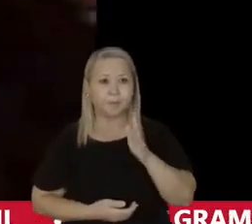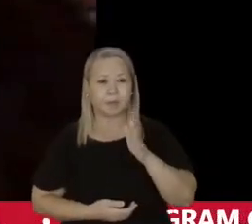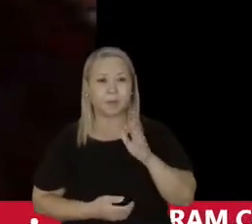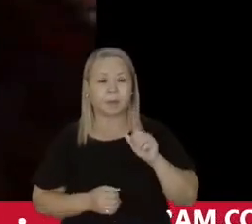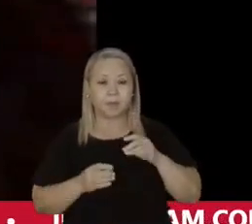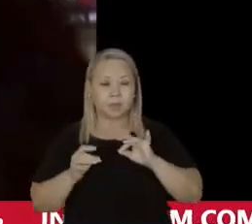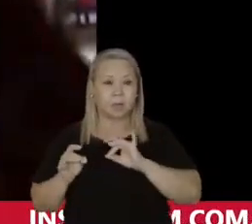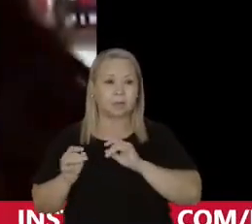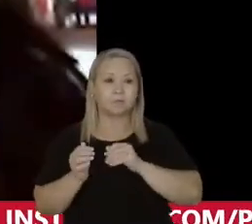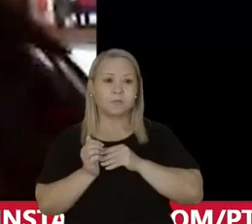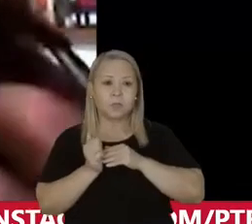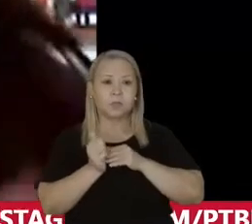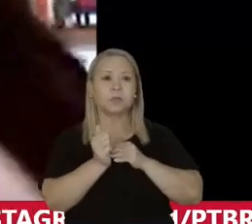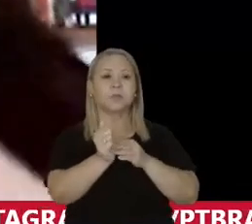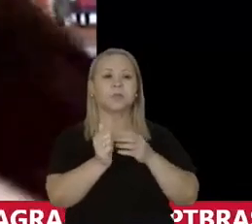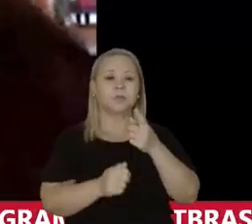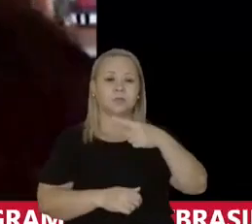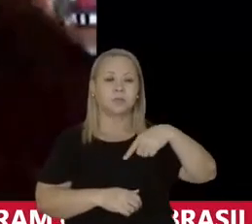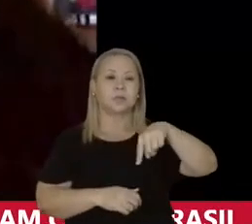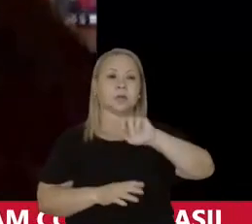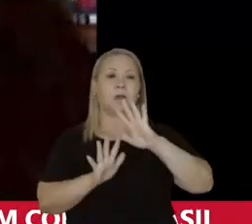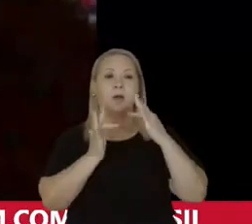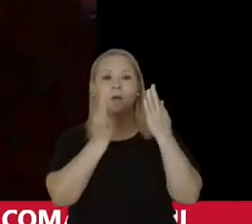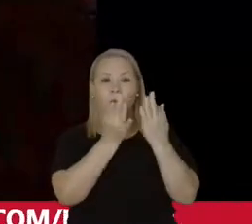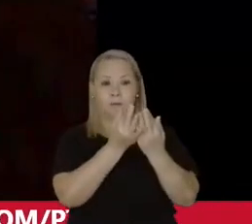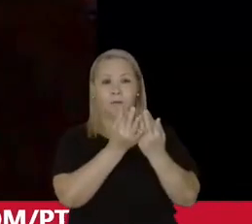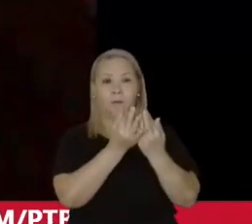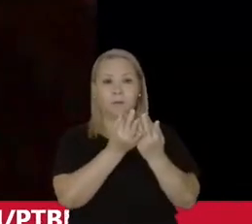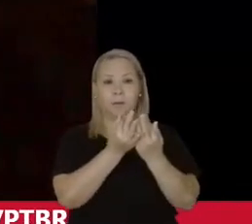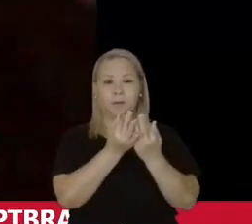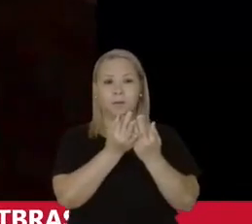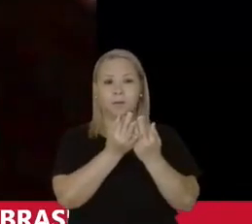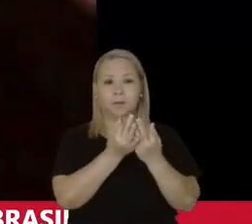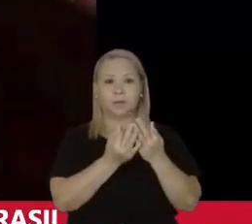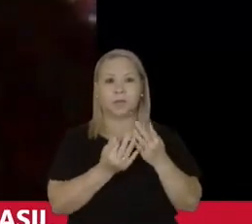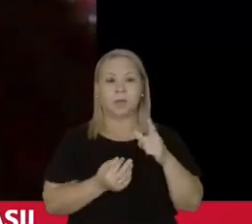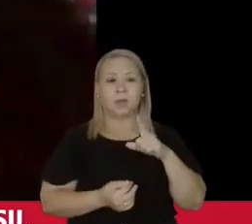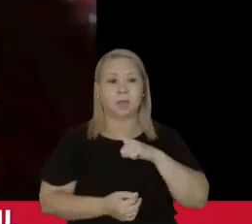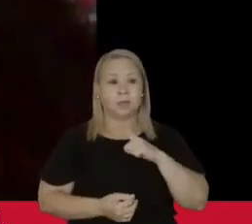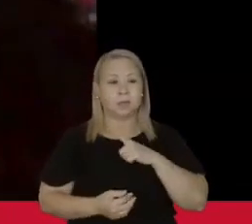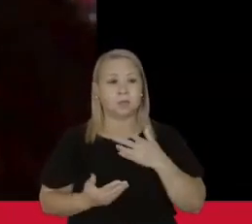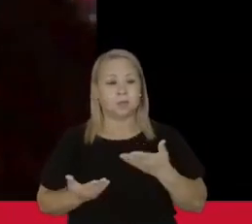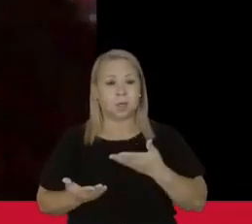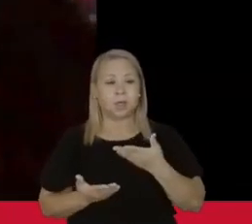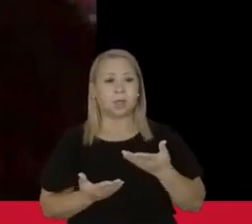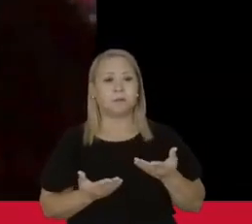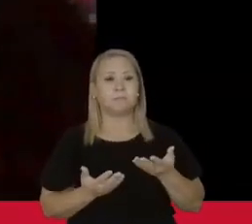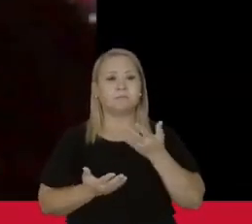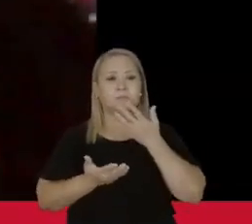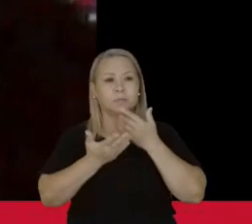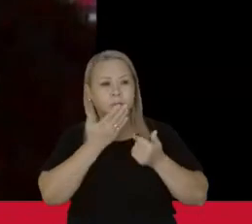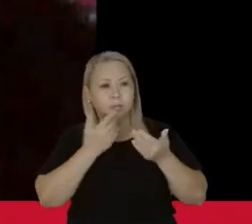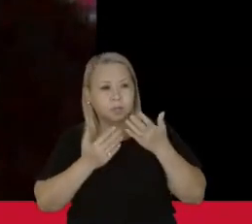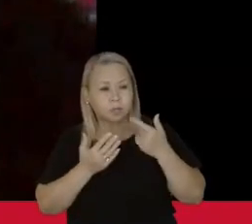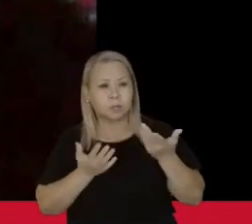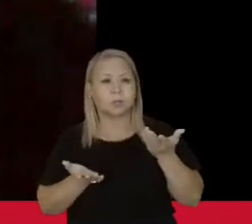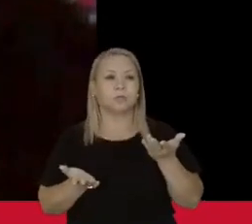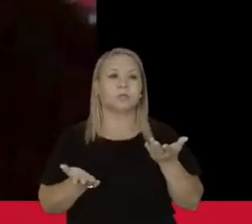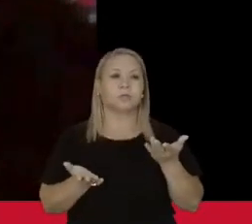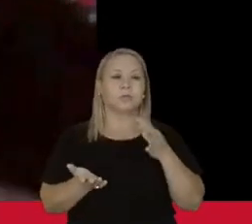conduzem ali o imo familiar e tem levado sustento. A